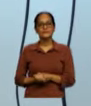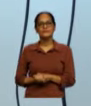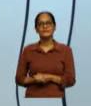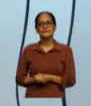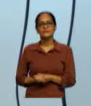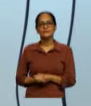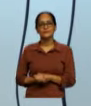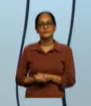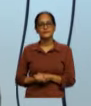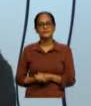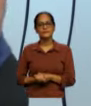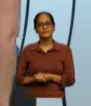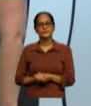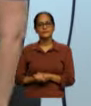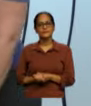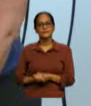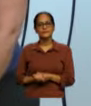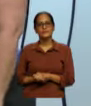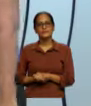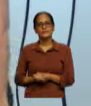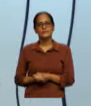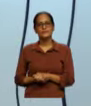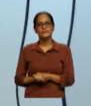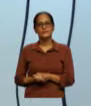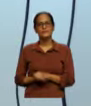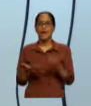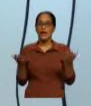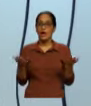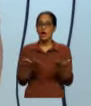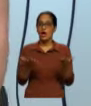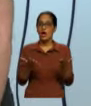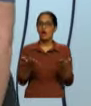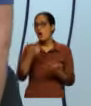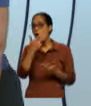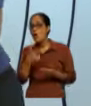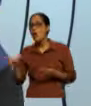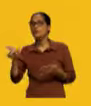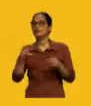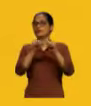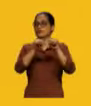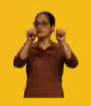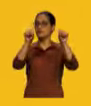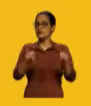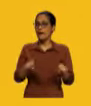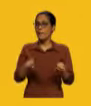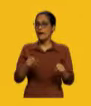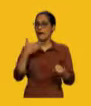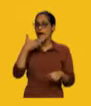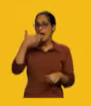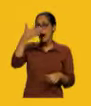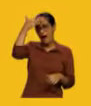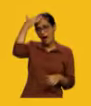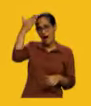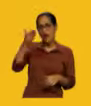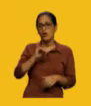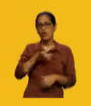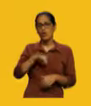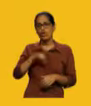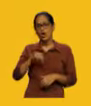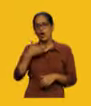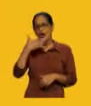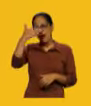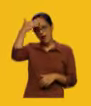3.999. Então, vamos para o sistema indo-arábico. Por que ele é chamado sistema de